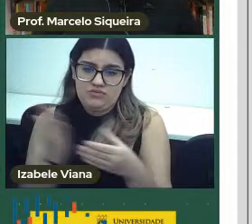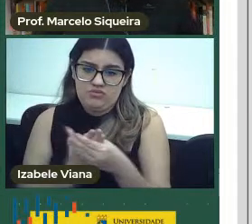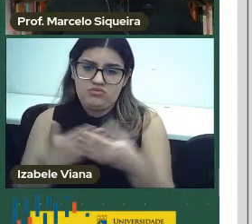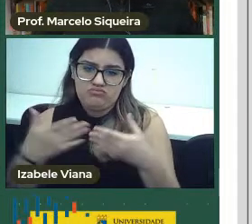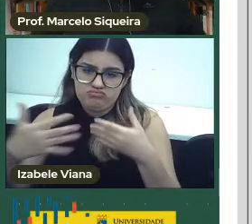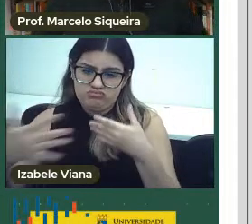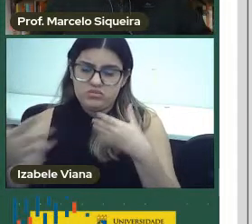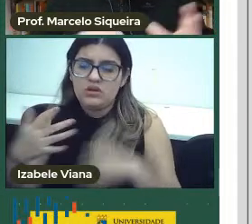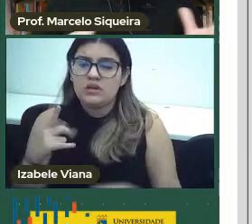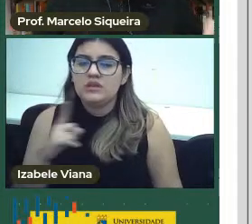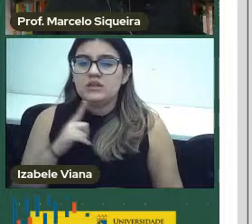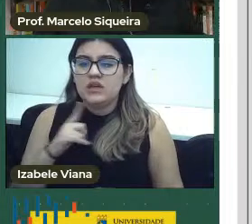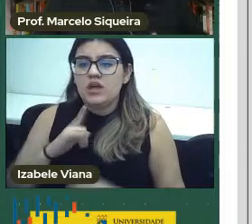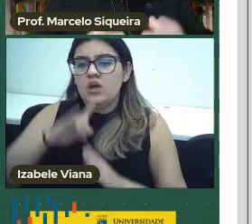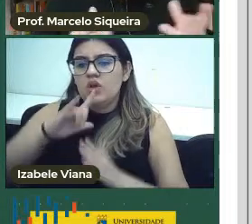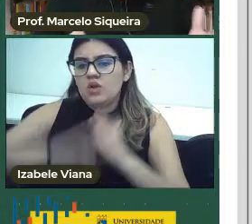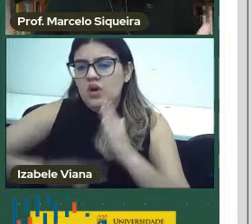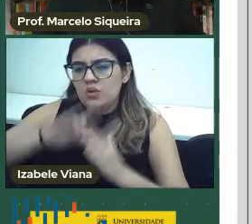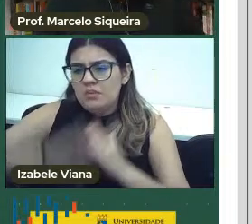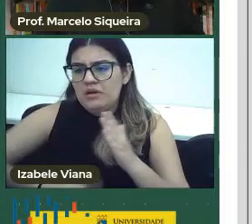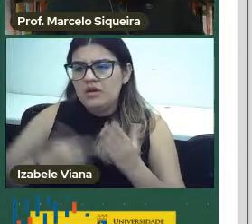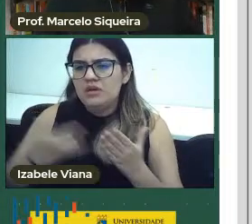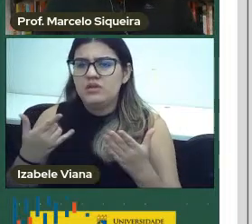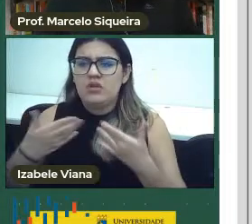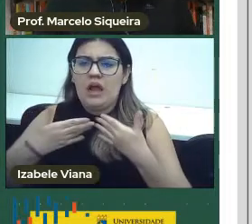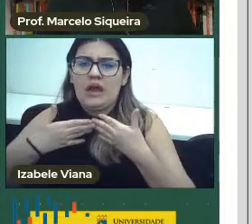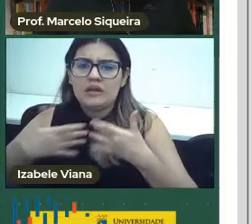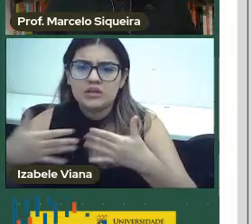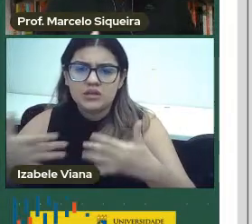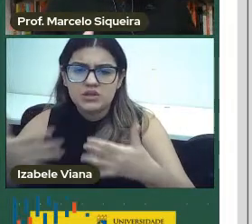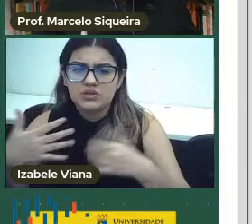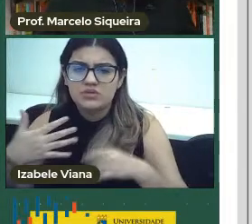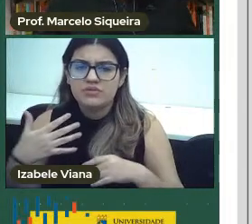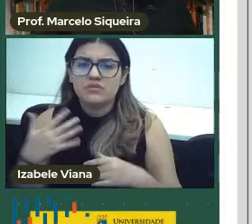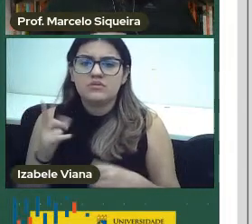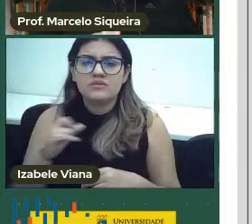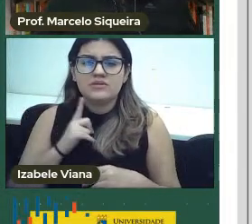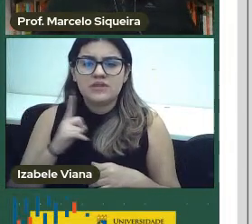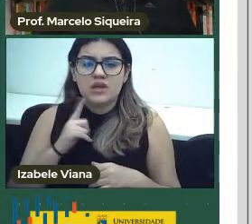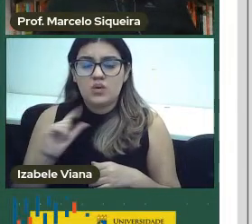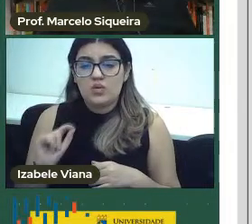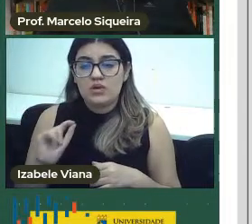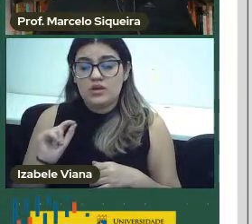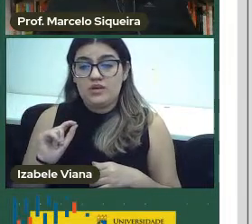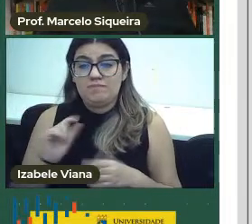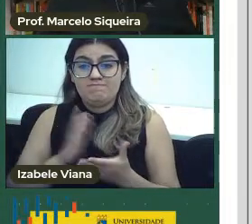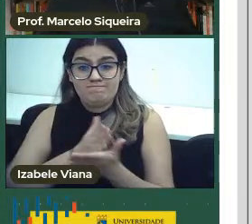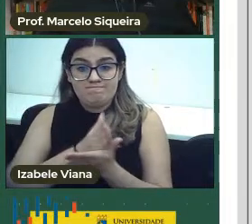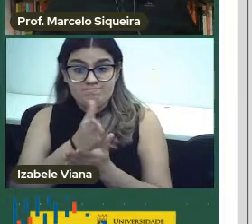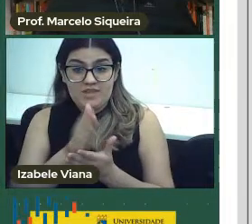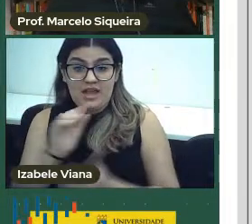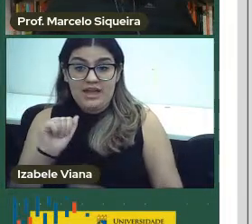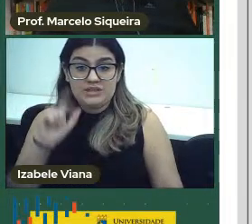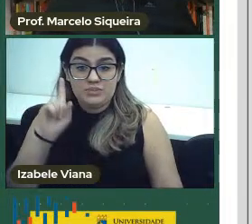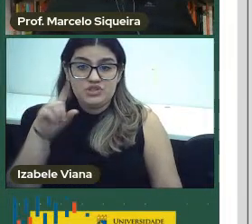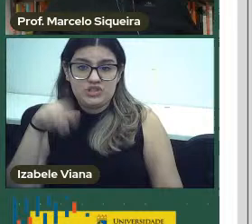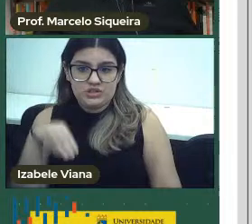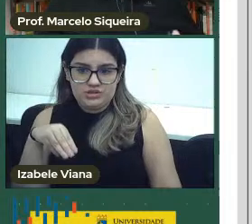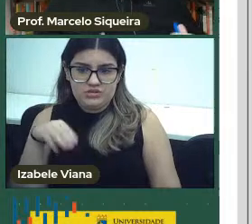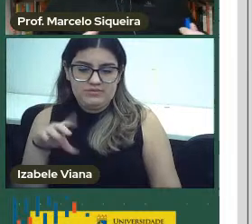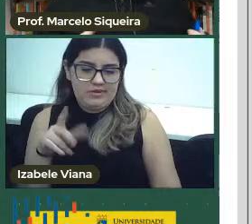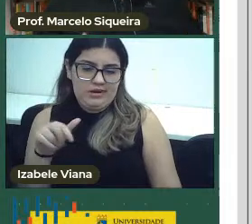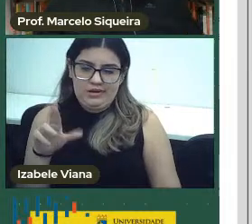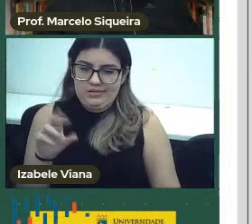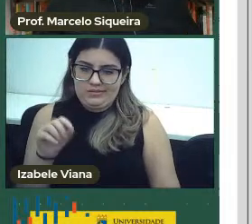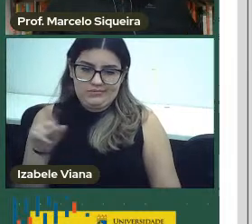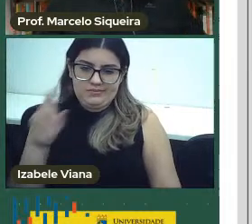Um conjunto documental, um arquivo, um fundo, ele tem uma dimensão administrativa, claro, né? É a primeira. Como